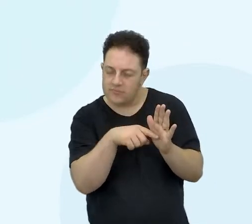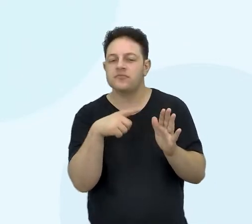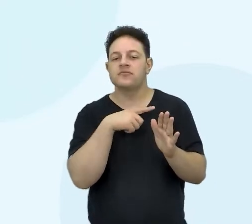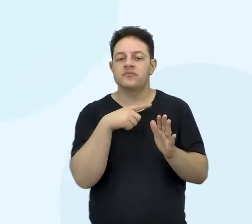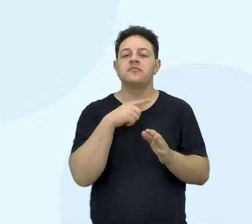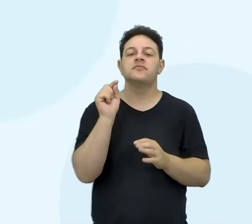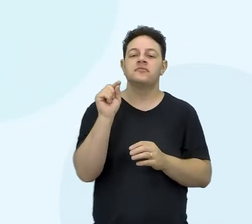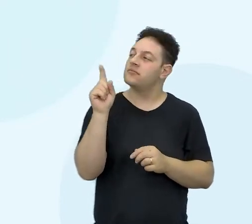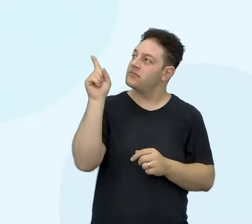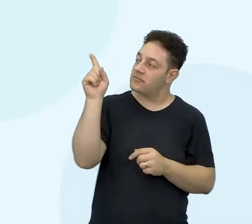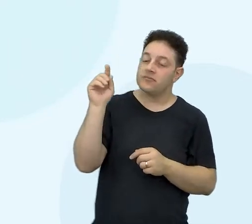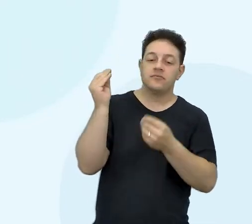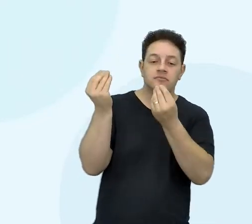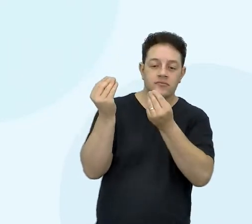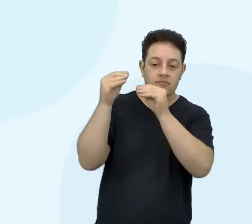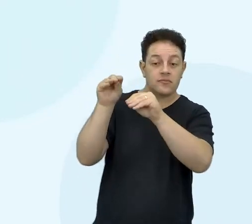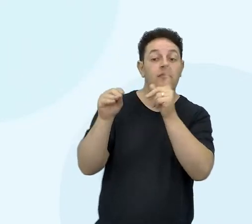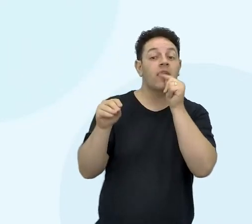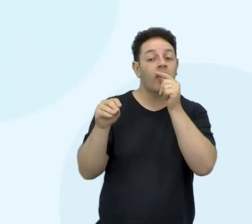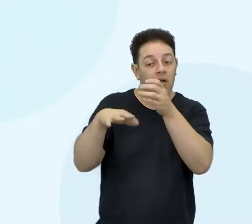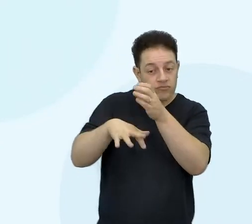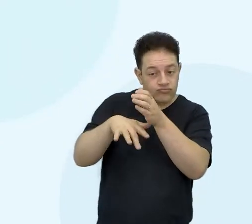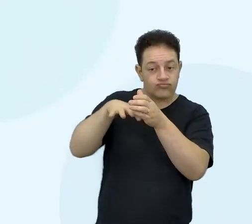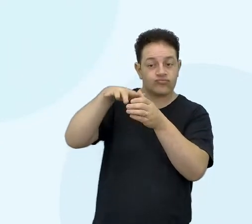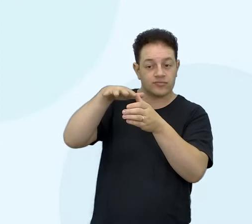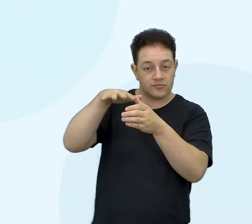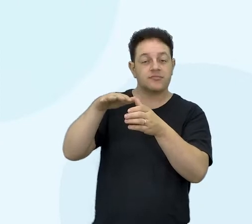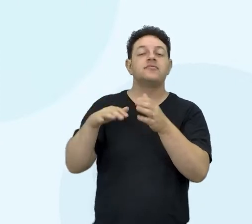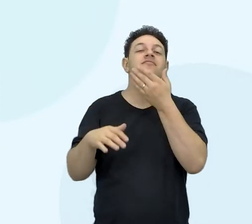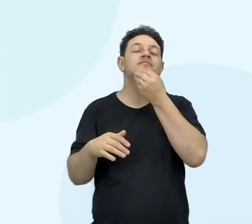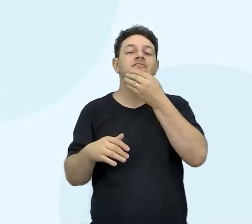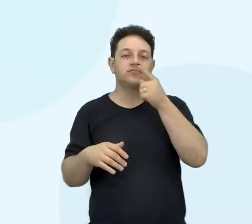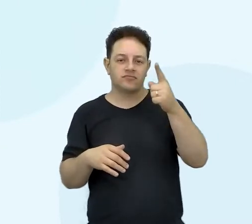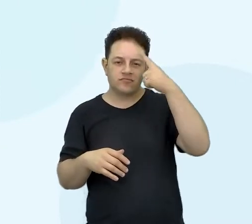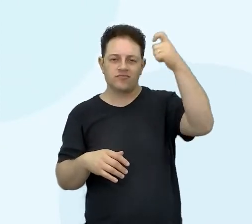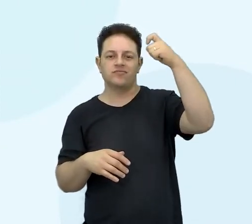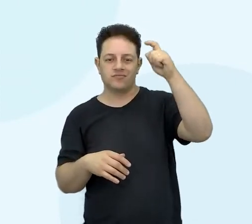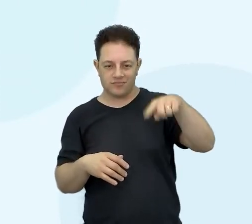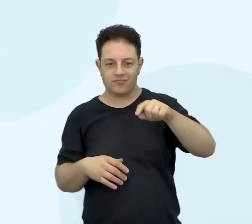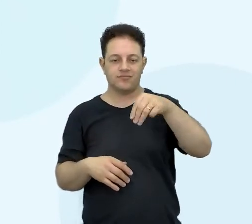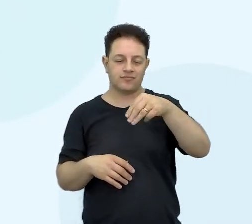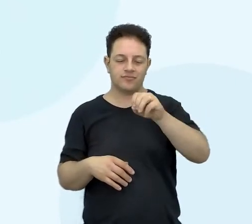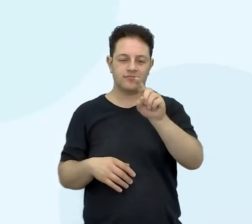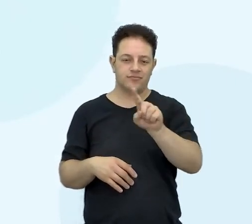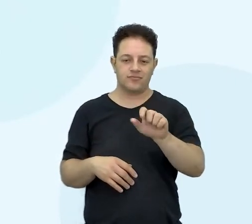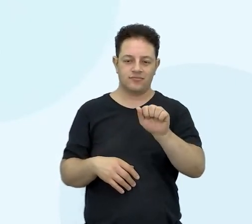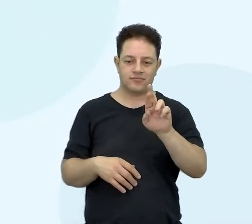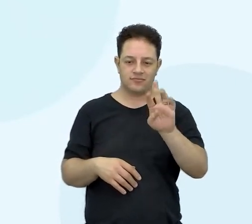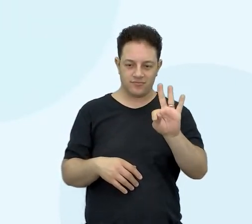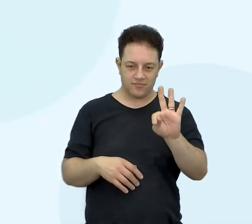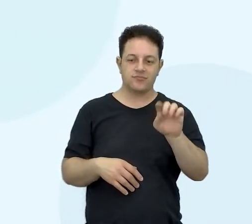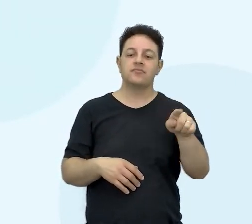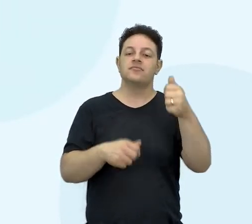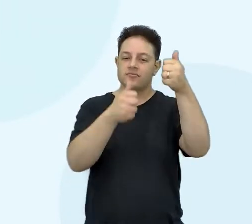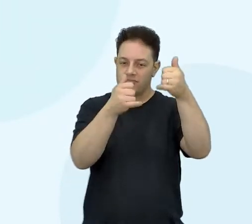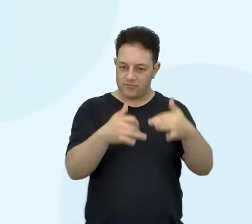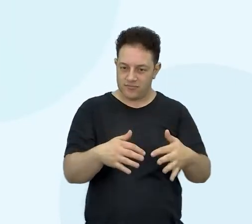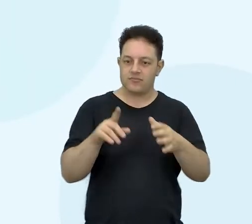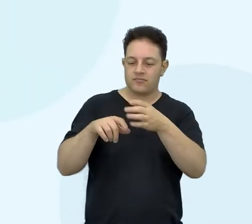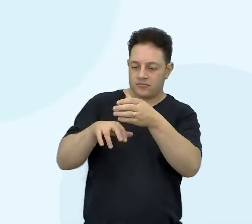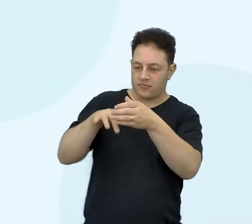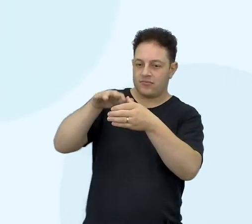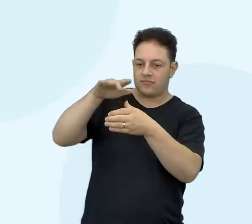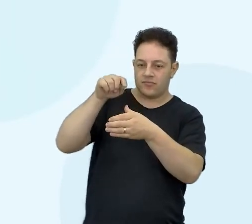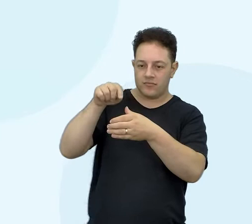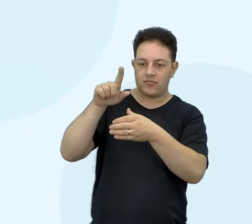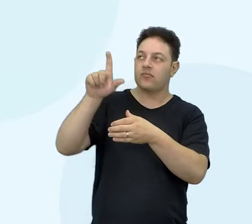assim. Primeiro a gente vai colocar um líquido aqui. O que o Moser lá, o inventor, idealizador, né, dessa garrafa iluminadora,